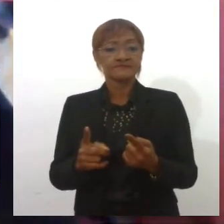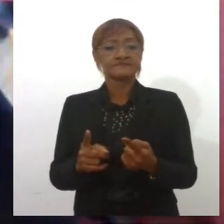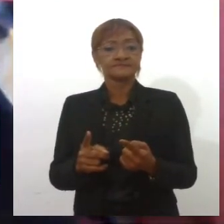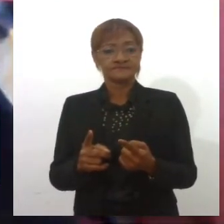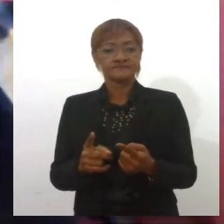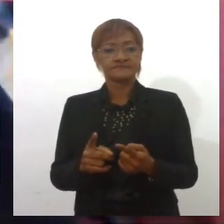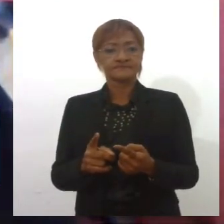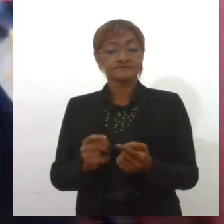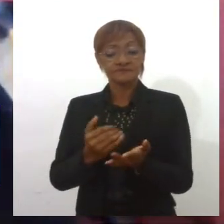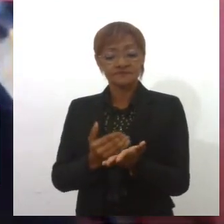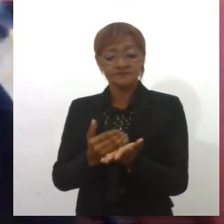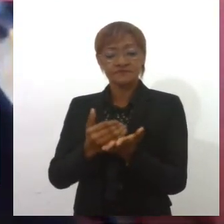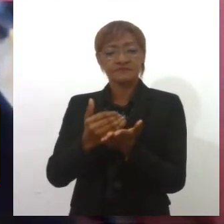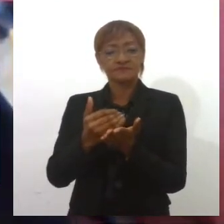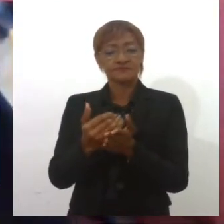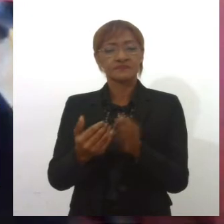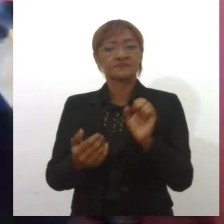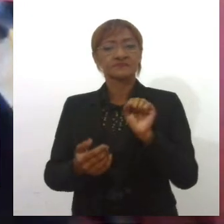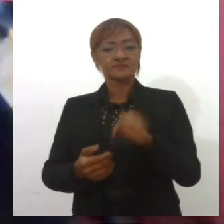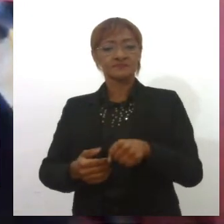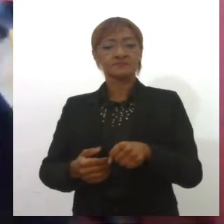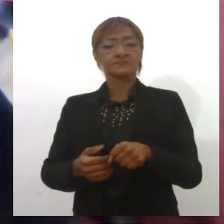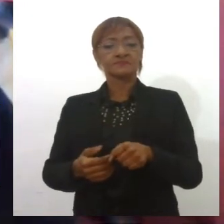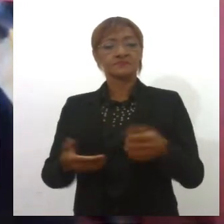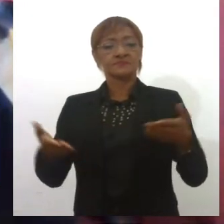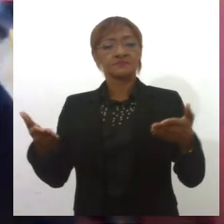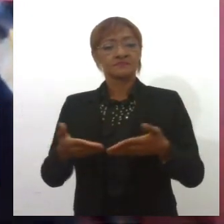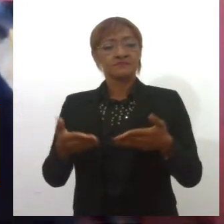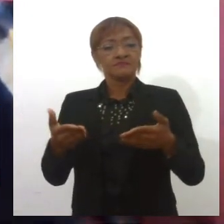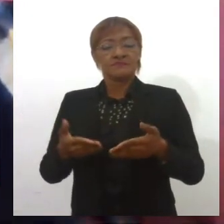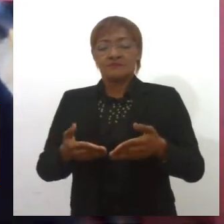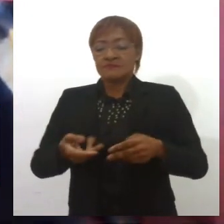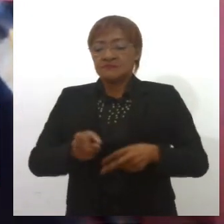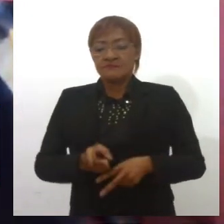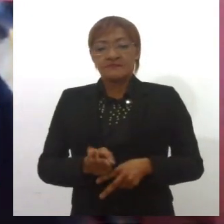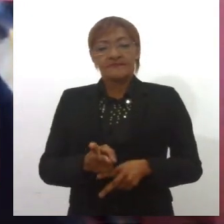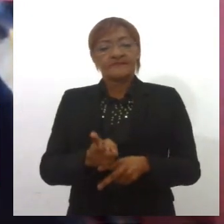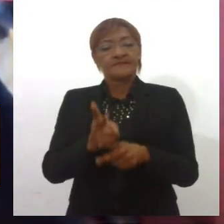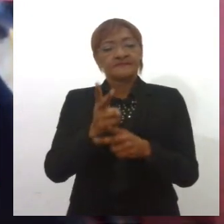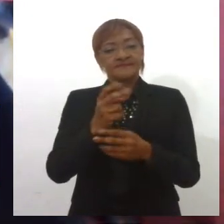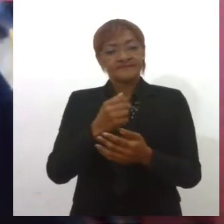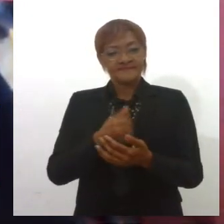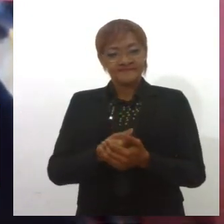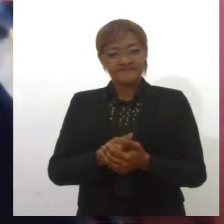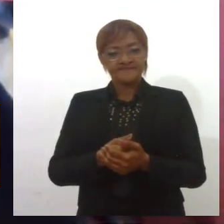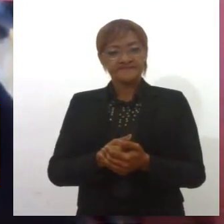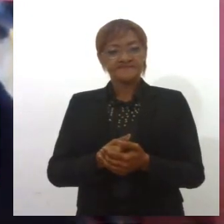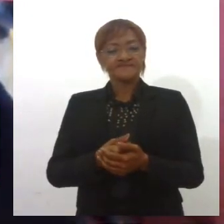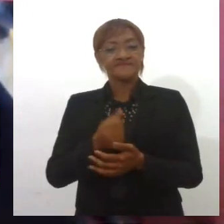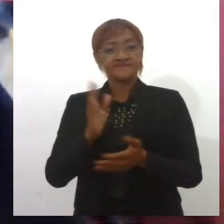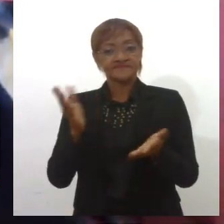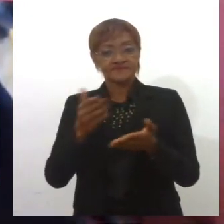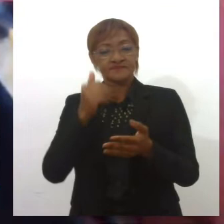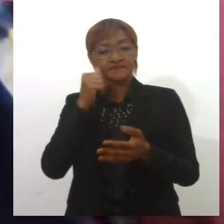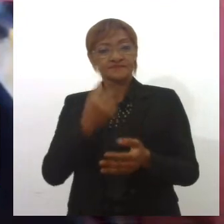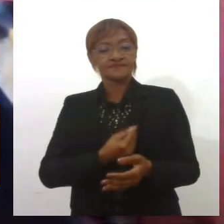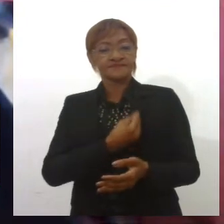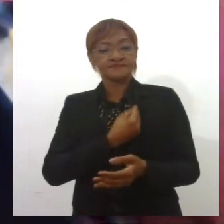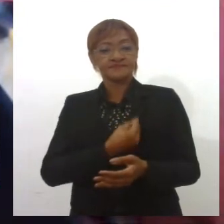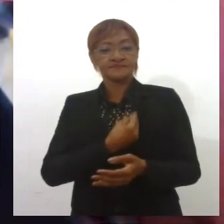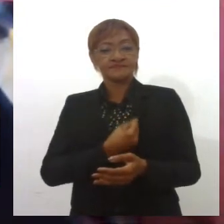exatamente o início, né, de um processo que depois se tornou irreversível, e aí a presença feminina nesses espaços,